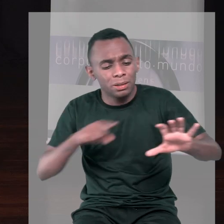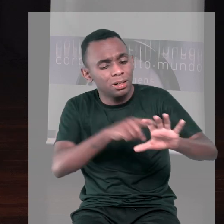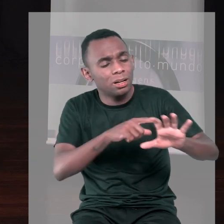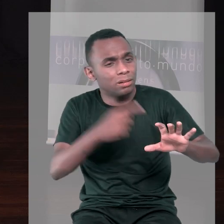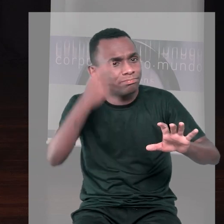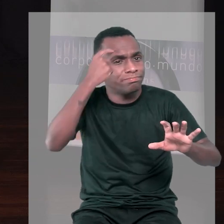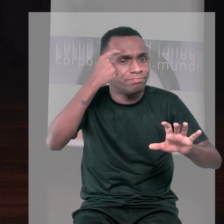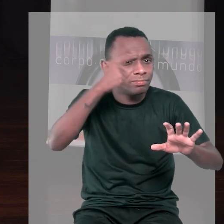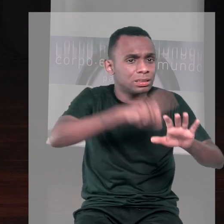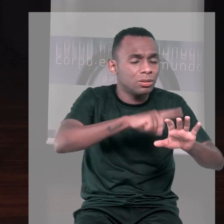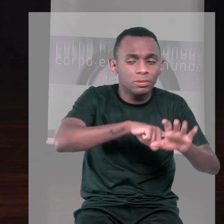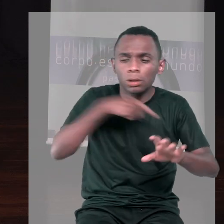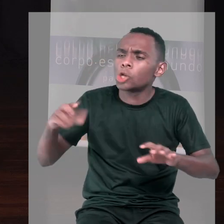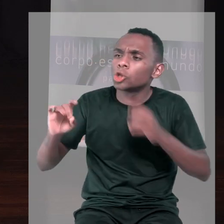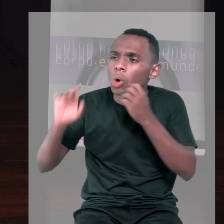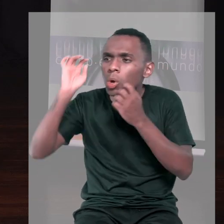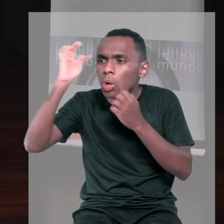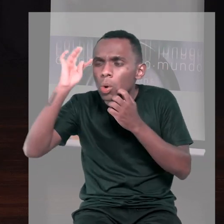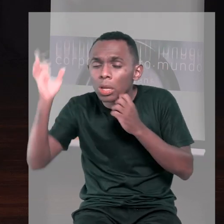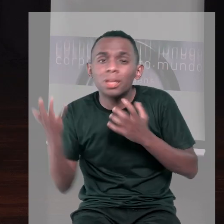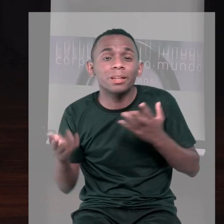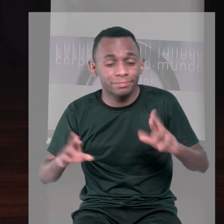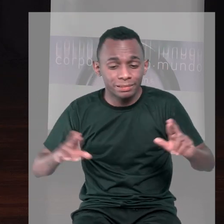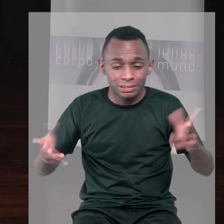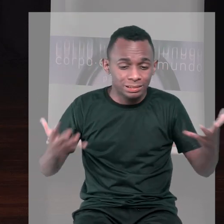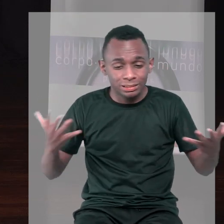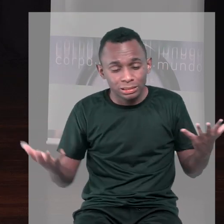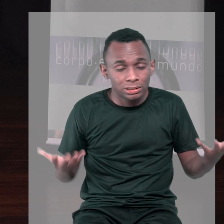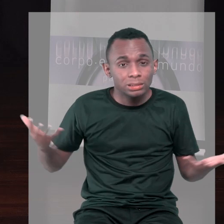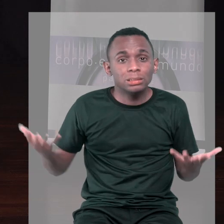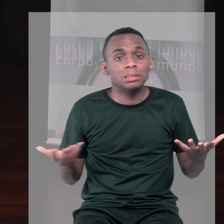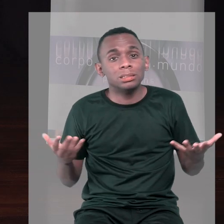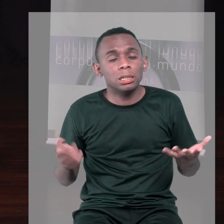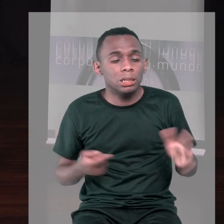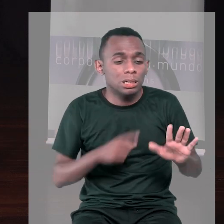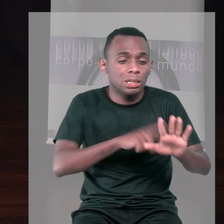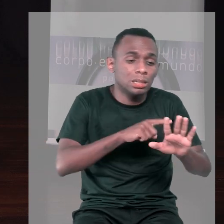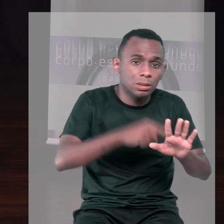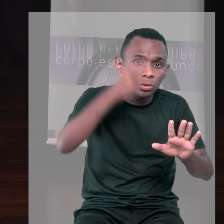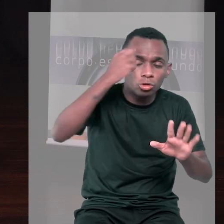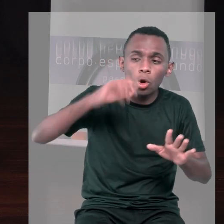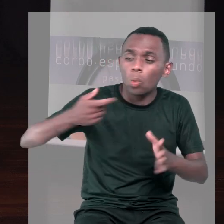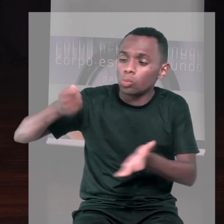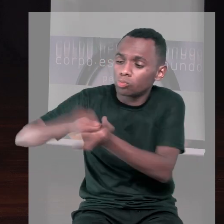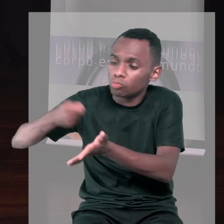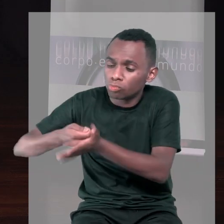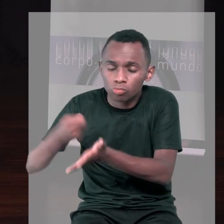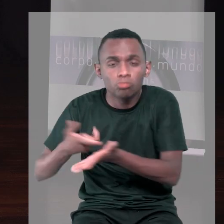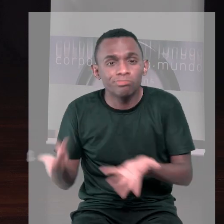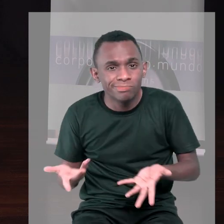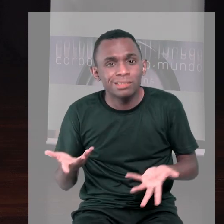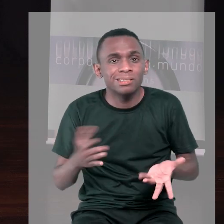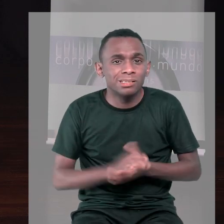por muitos. Então, tem mais elementos aí para se especificar a ideologia. E para